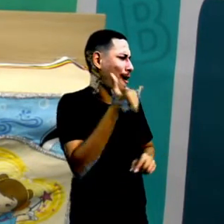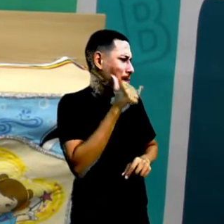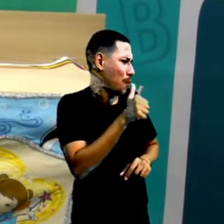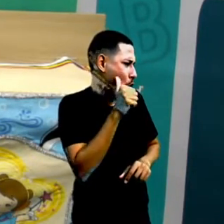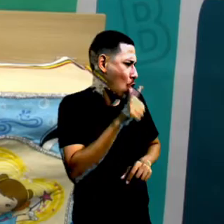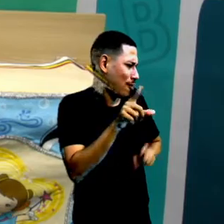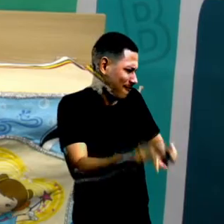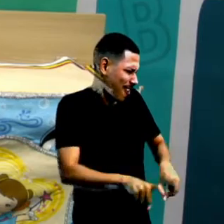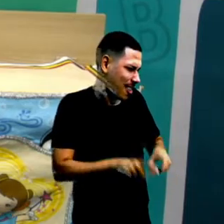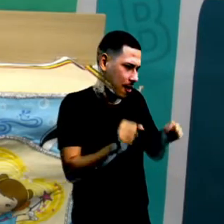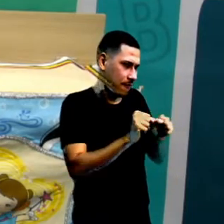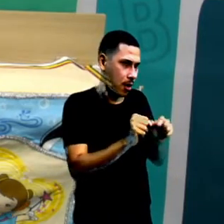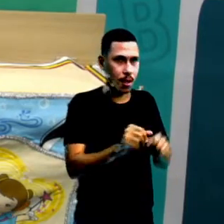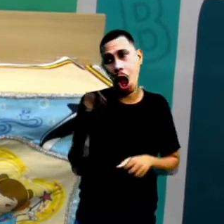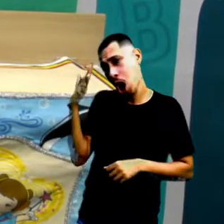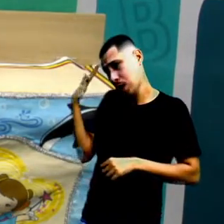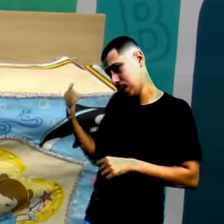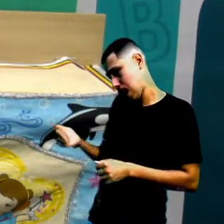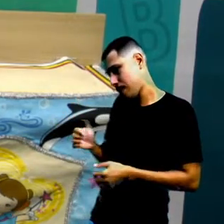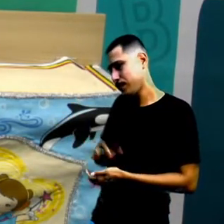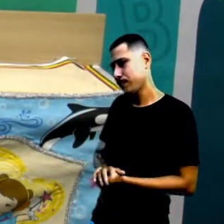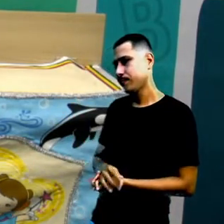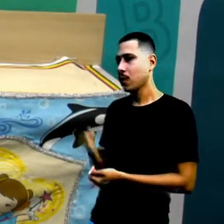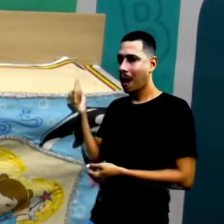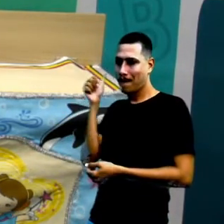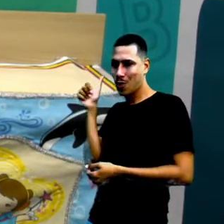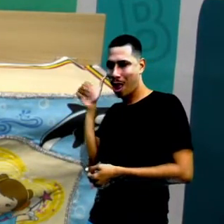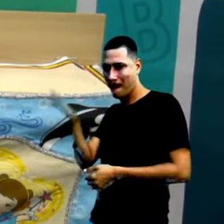fez leiturinha o que foi um